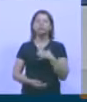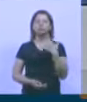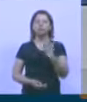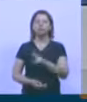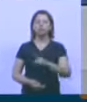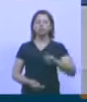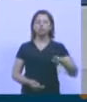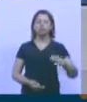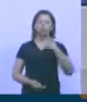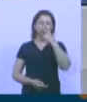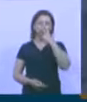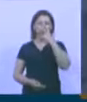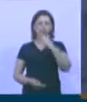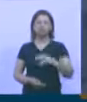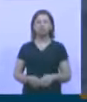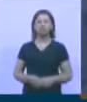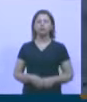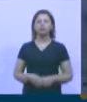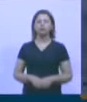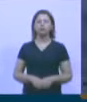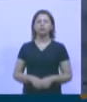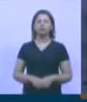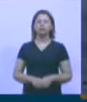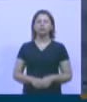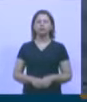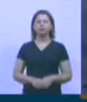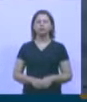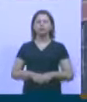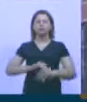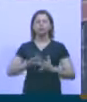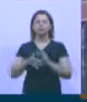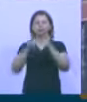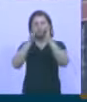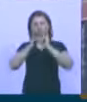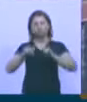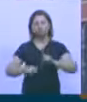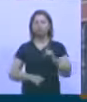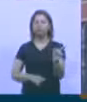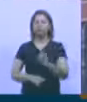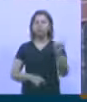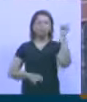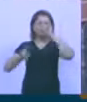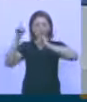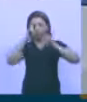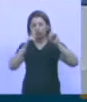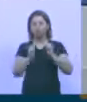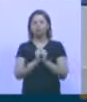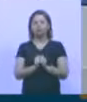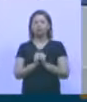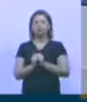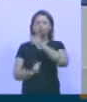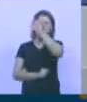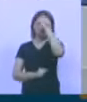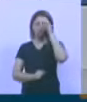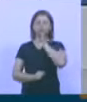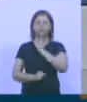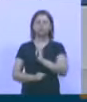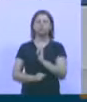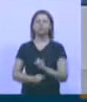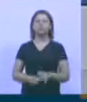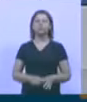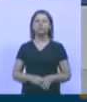irmão, Jesus says, "Don't worry what people say." Jesus diz para você, não se preocupe com o que as pessoas dizem de